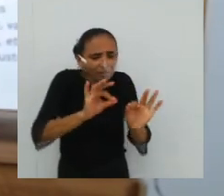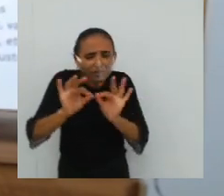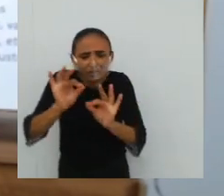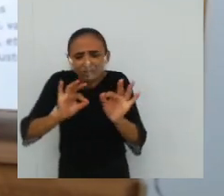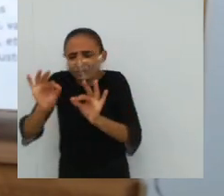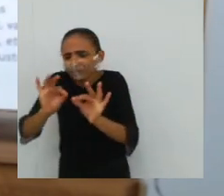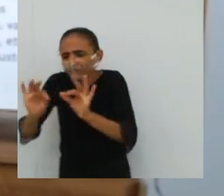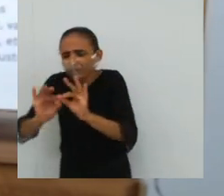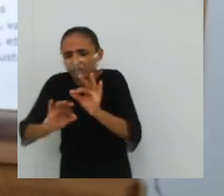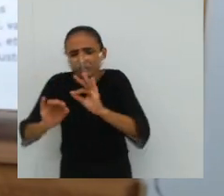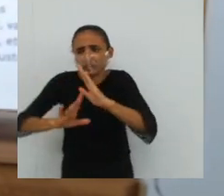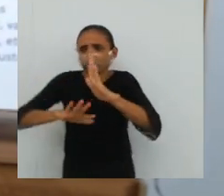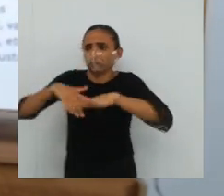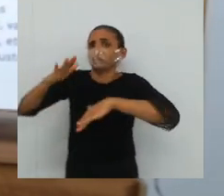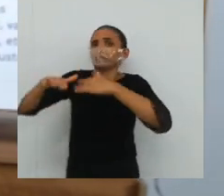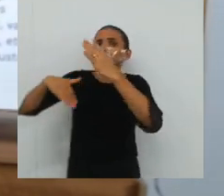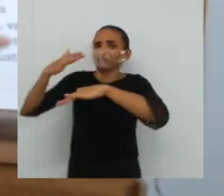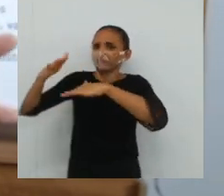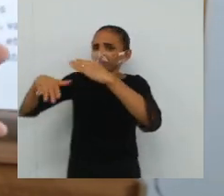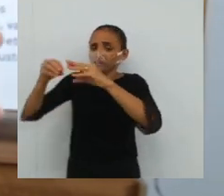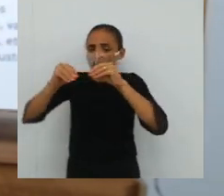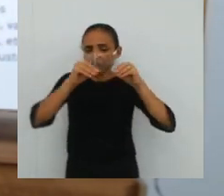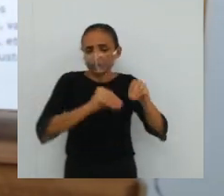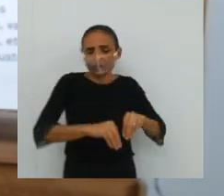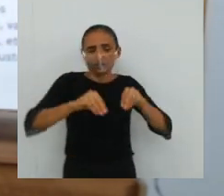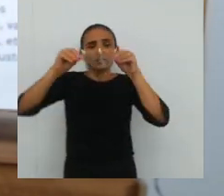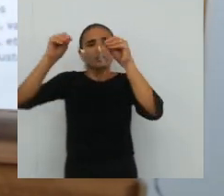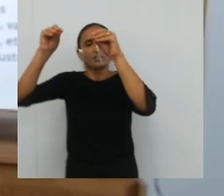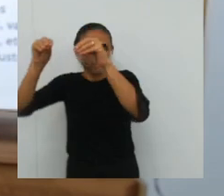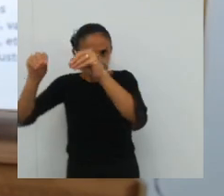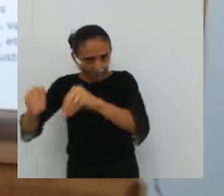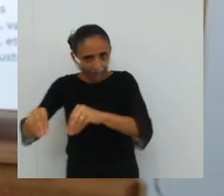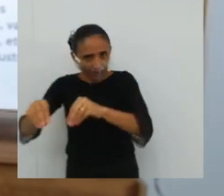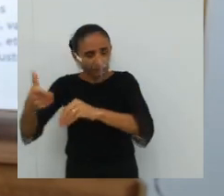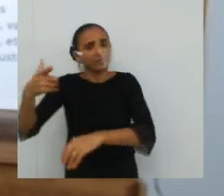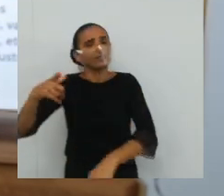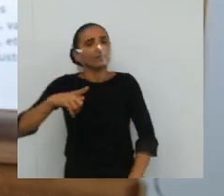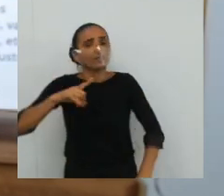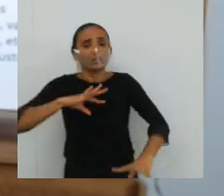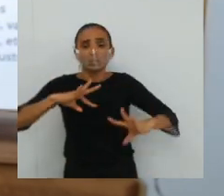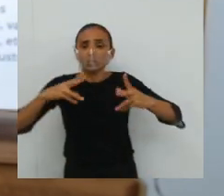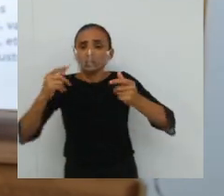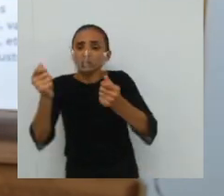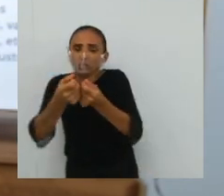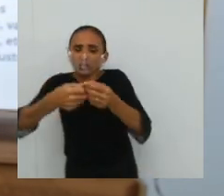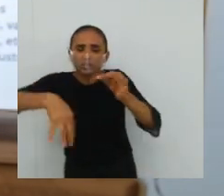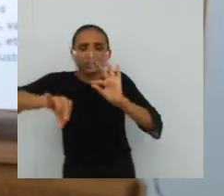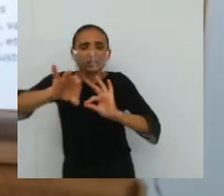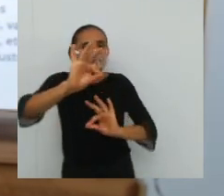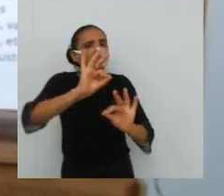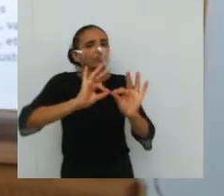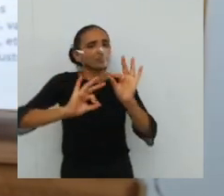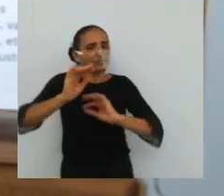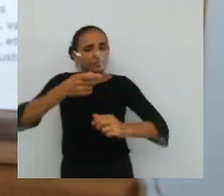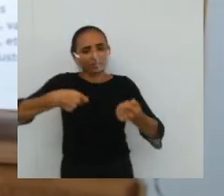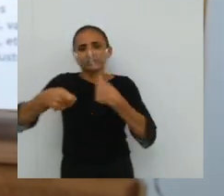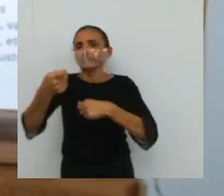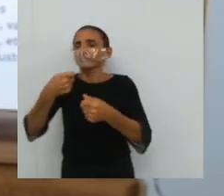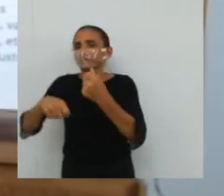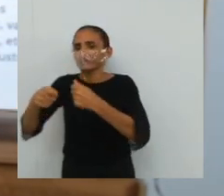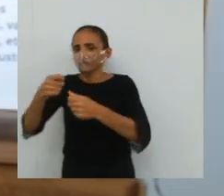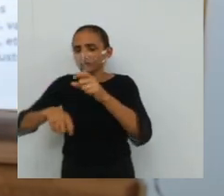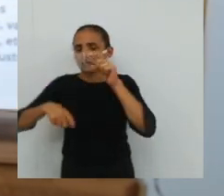transporte, produção, né? Distribuição. Então, existe toda essa questão empresarial também na